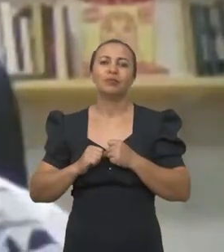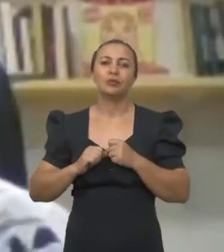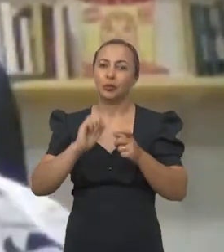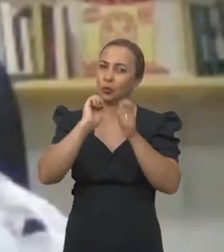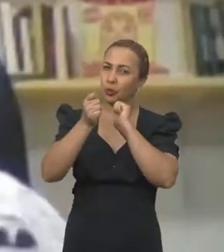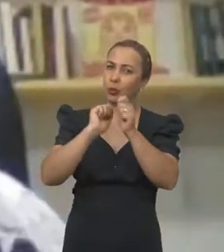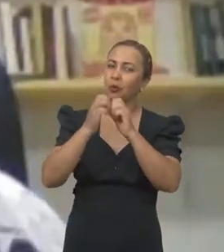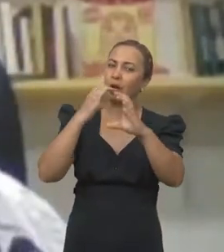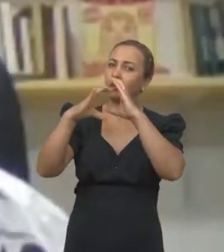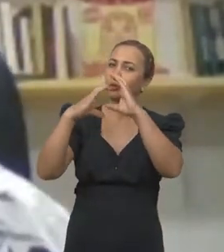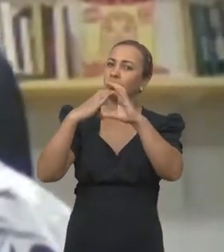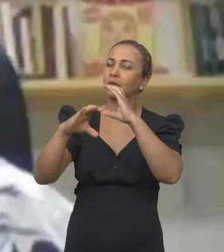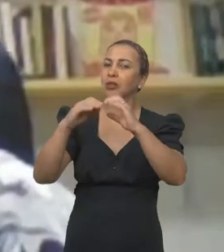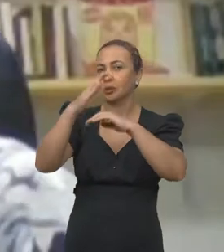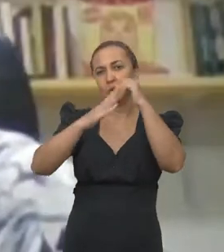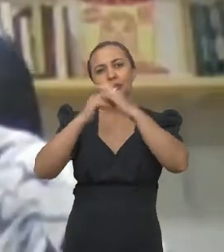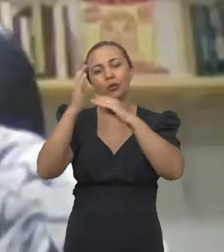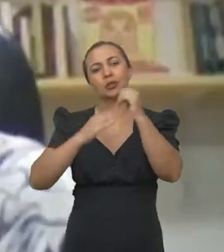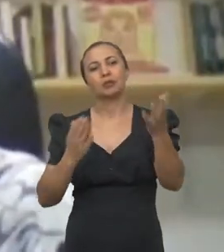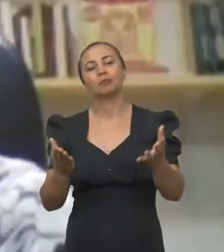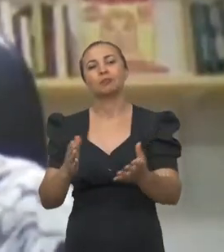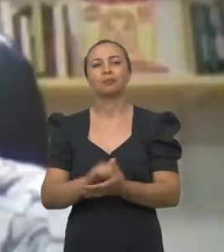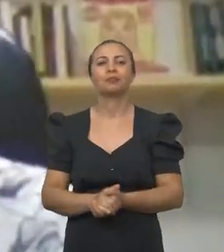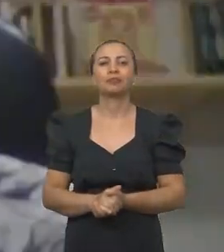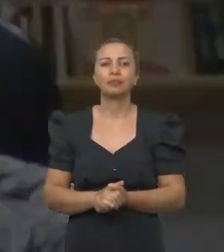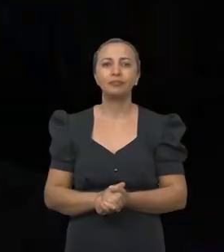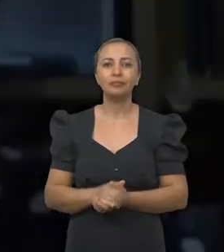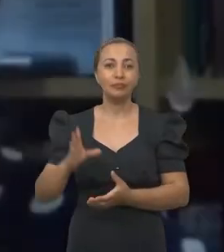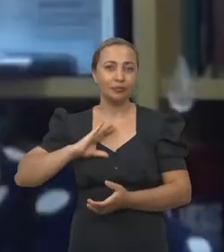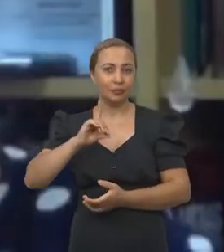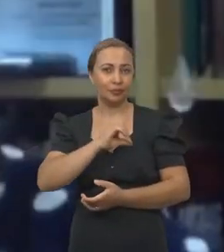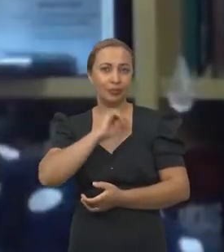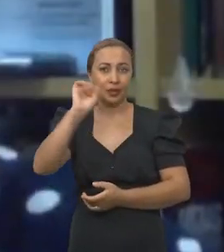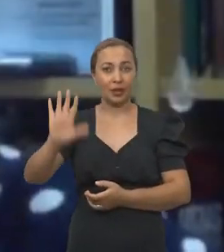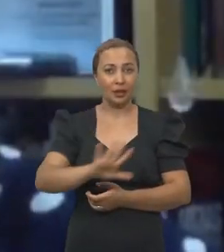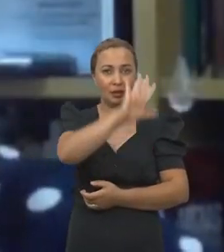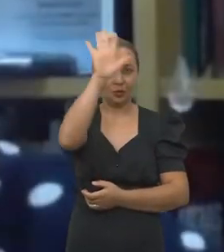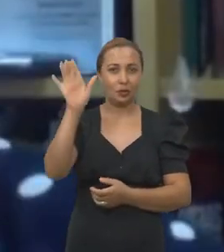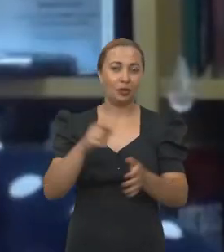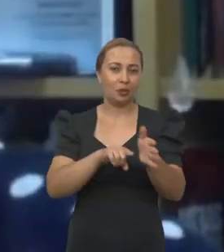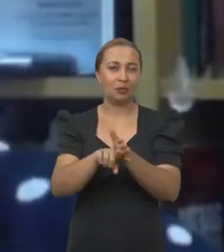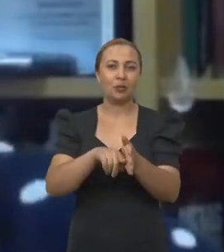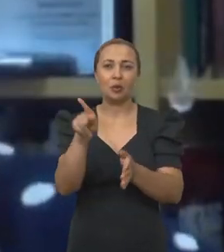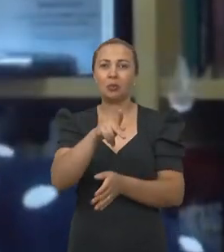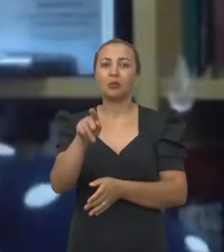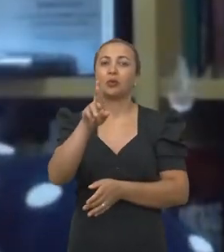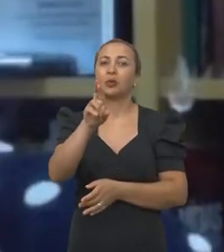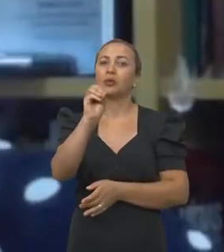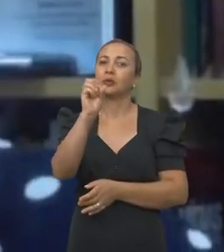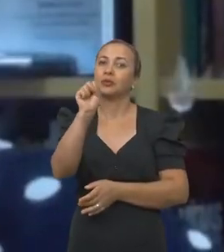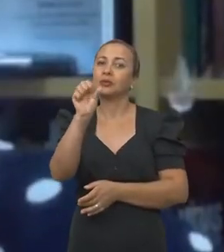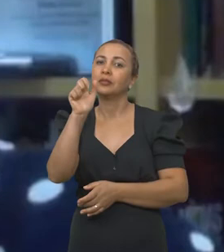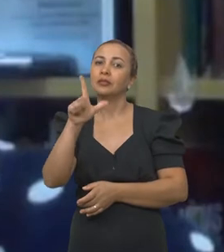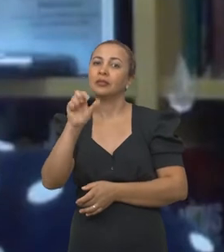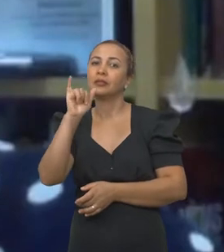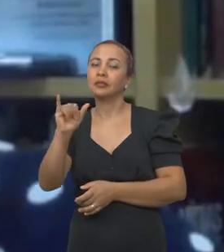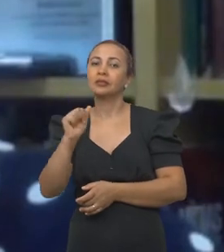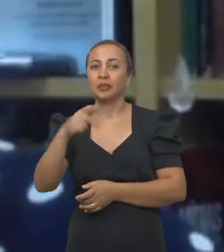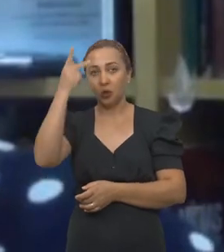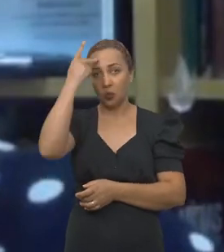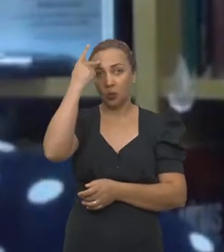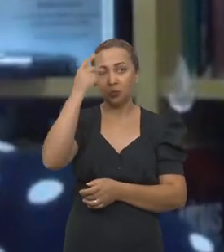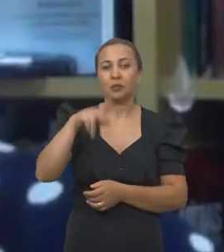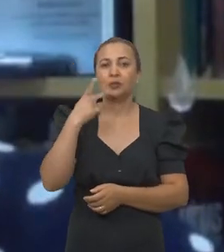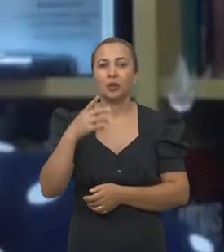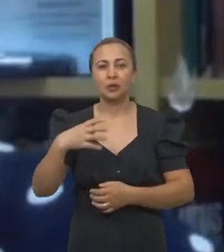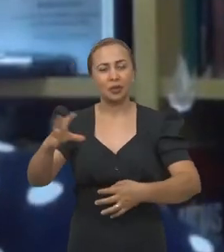ansiedade nos comunicadores saiu dos Trabalhadores em geral a coordenadora Nacional da pesquisa professora Roseli